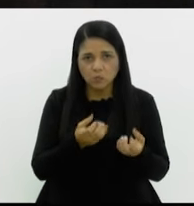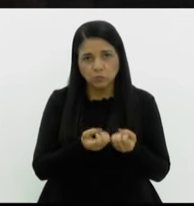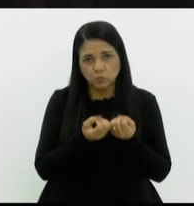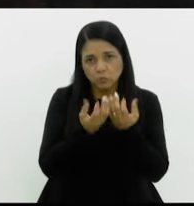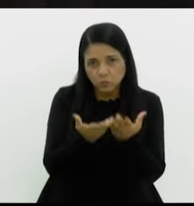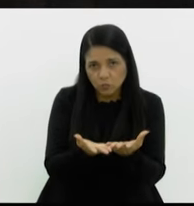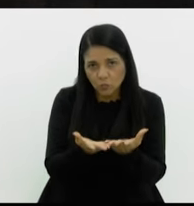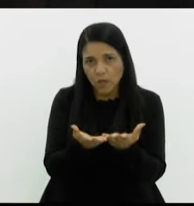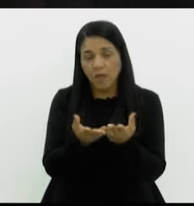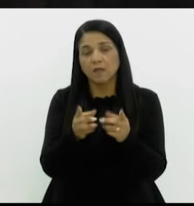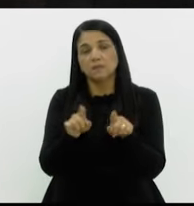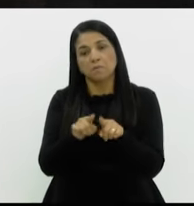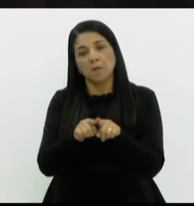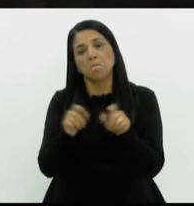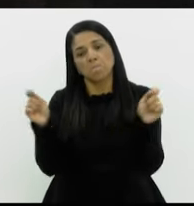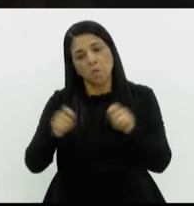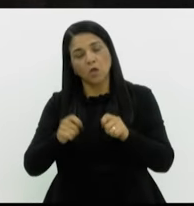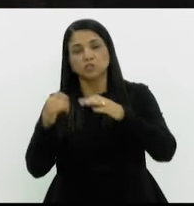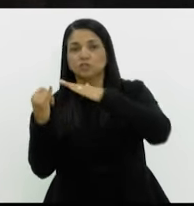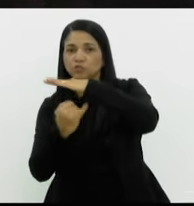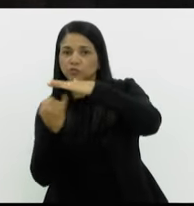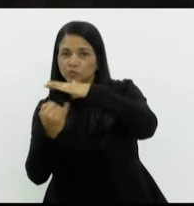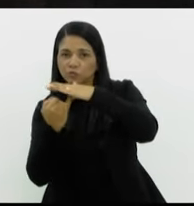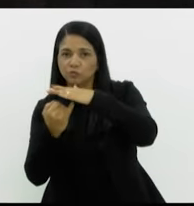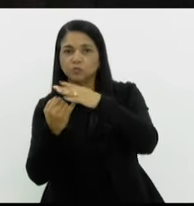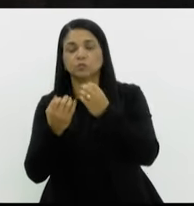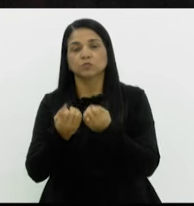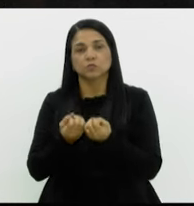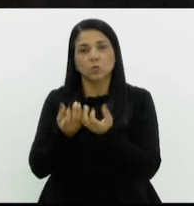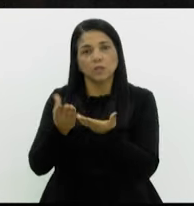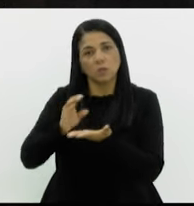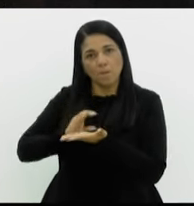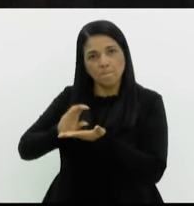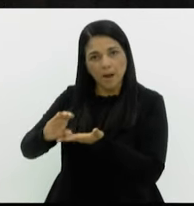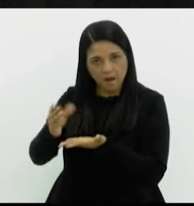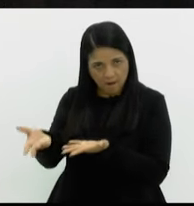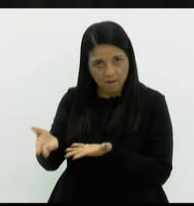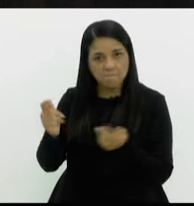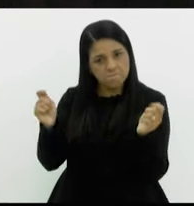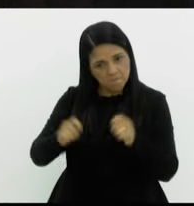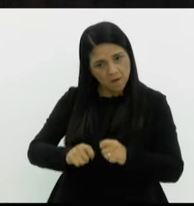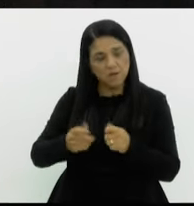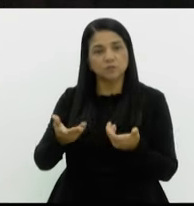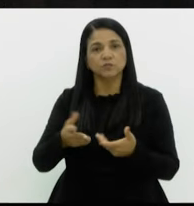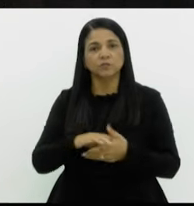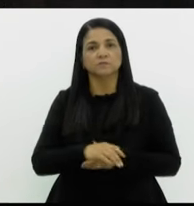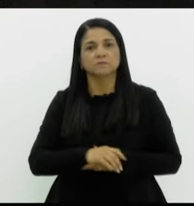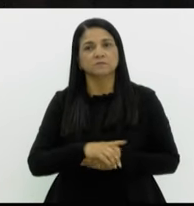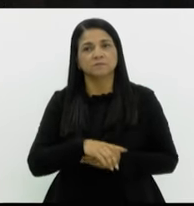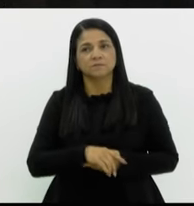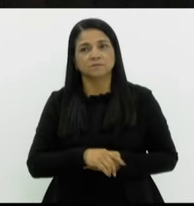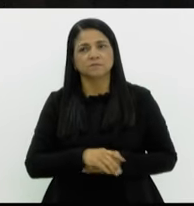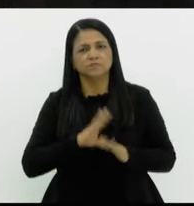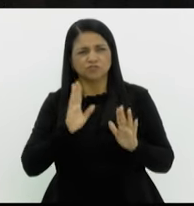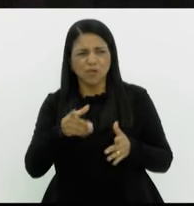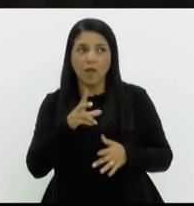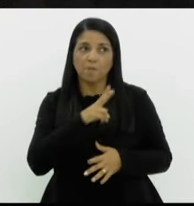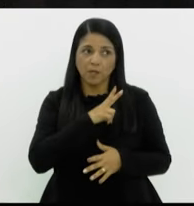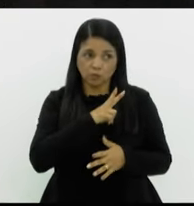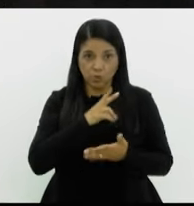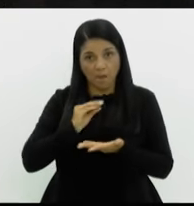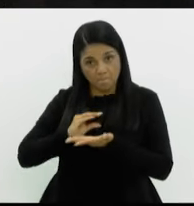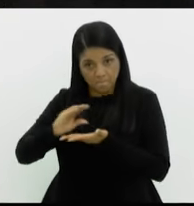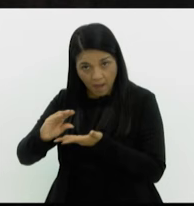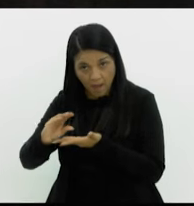as doações institucionais. Então, essa questão será levada à CCJ, já foi no dia